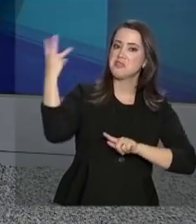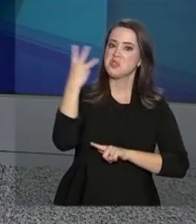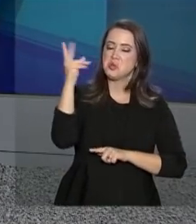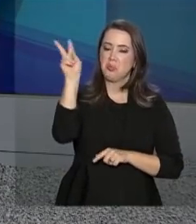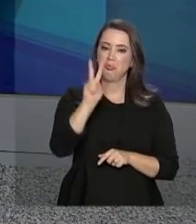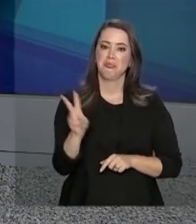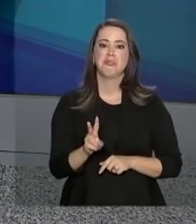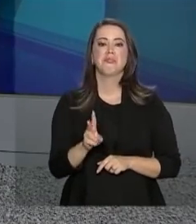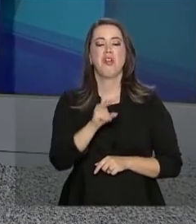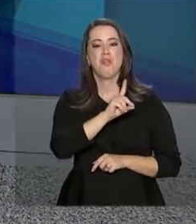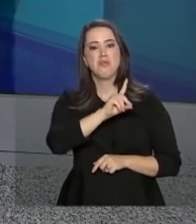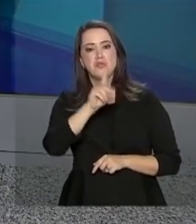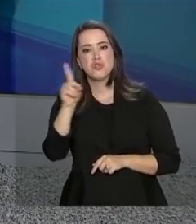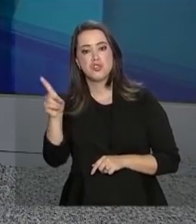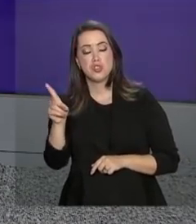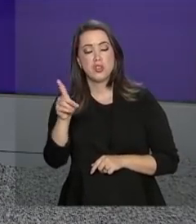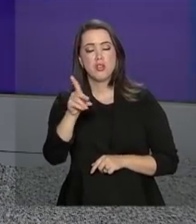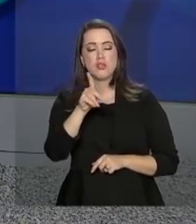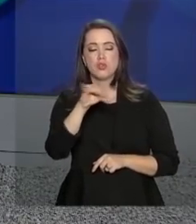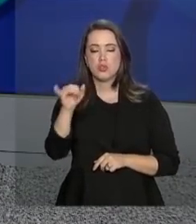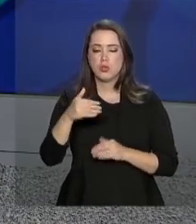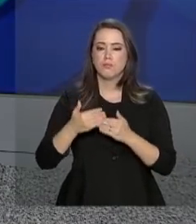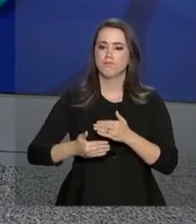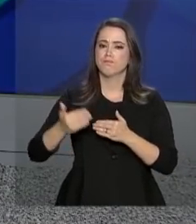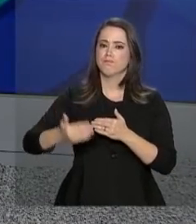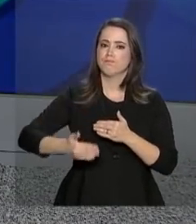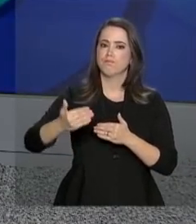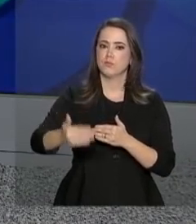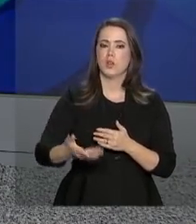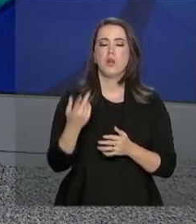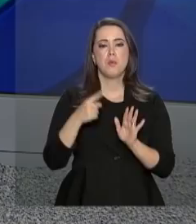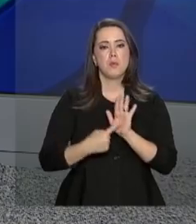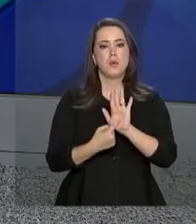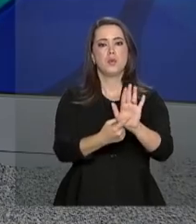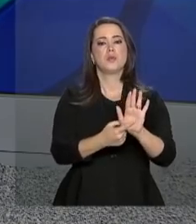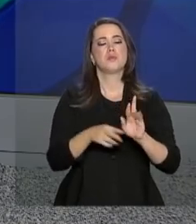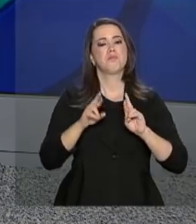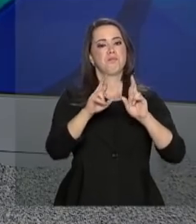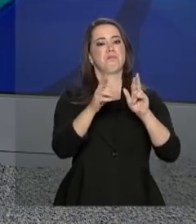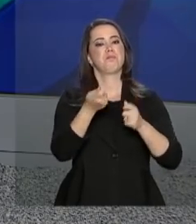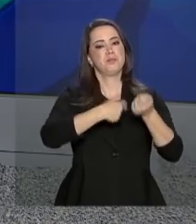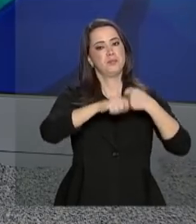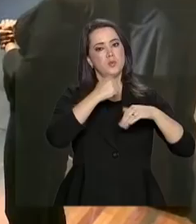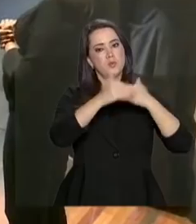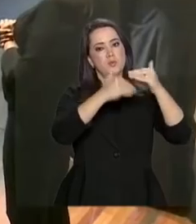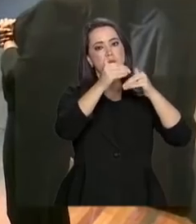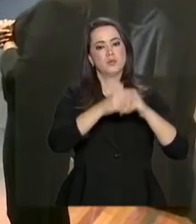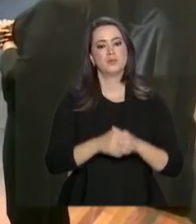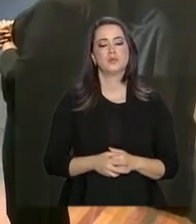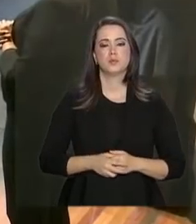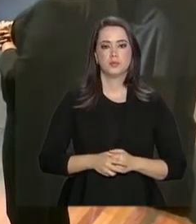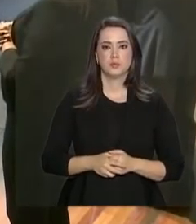consecutivo a reação do mercado revela a expectativa da tomada econômica do